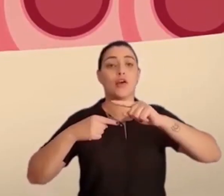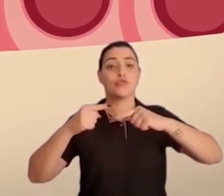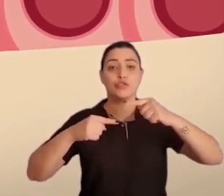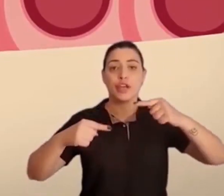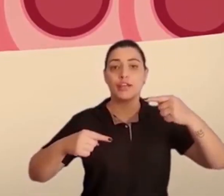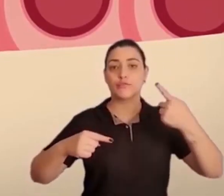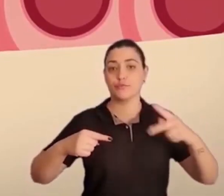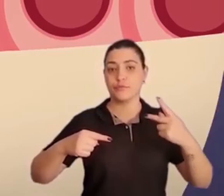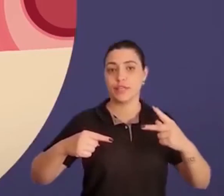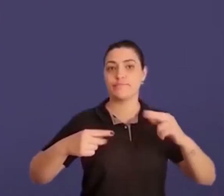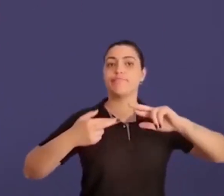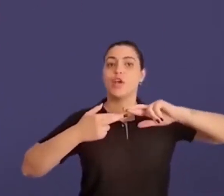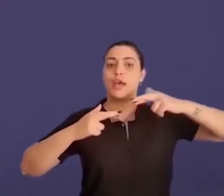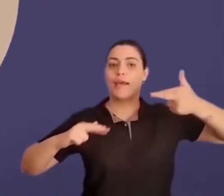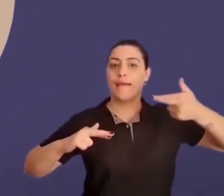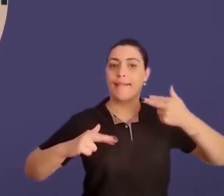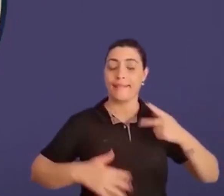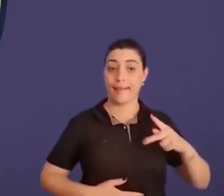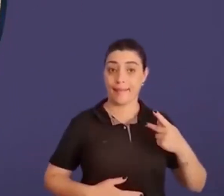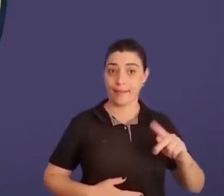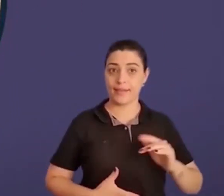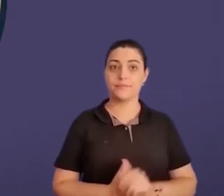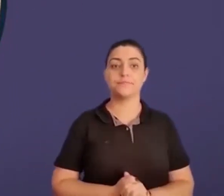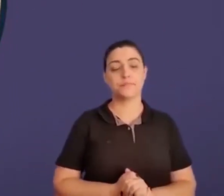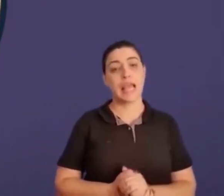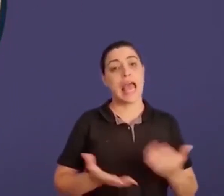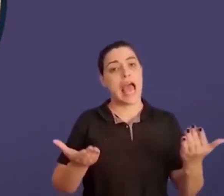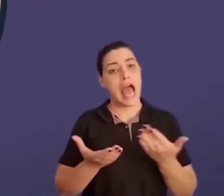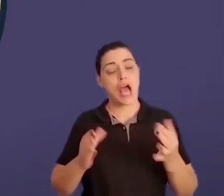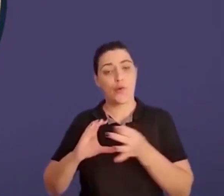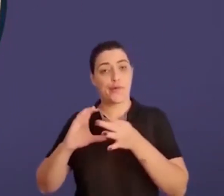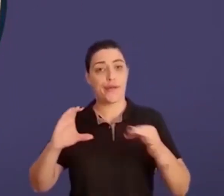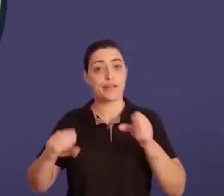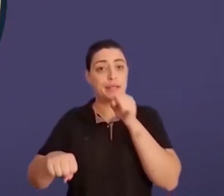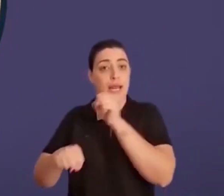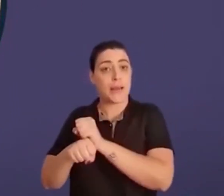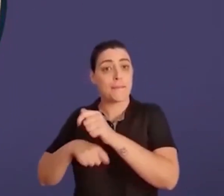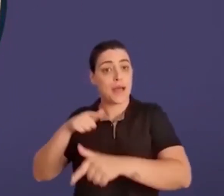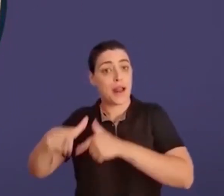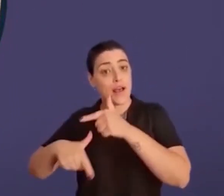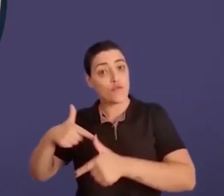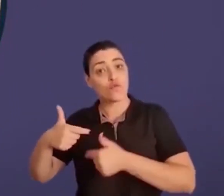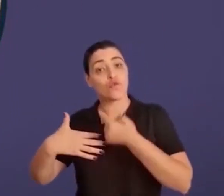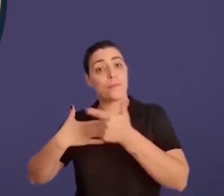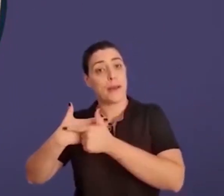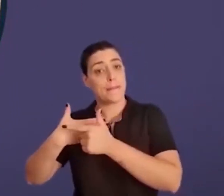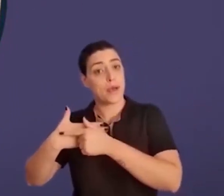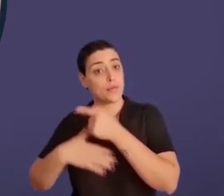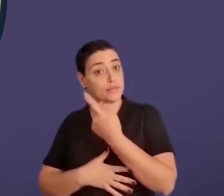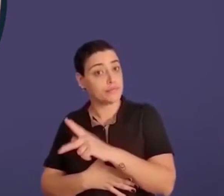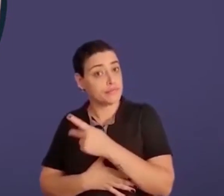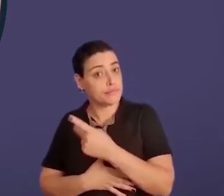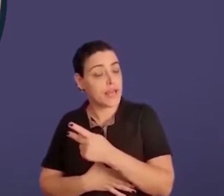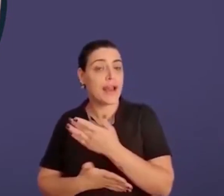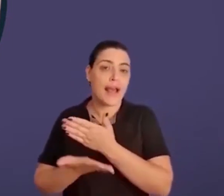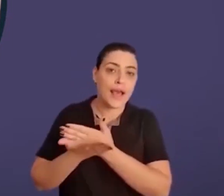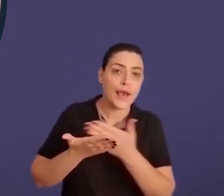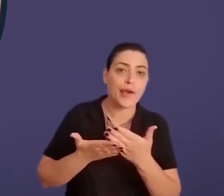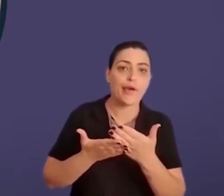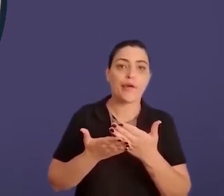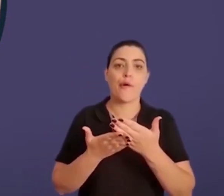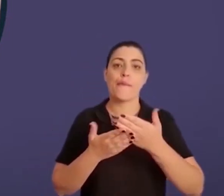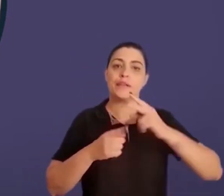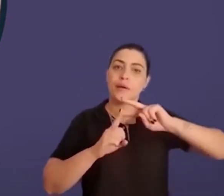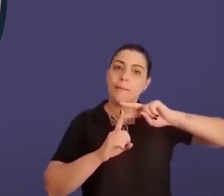material genético, o RNA. A partir desse momento, a célula vira uma refém, deixa de trabalhar para